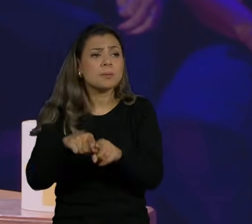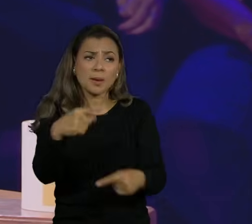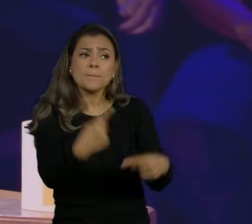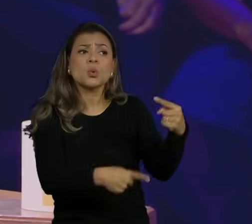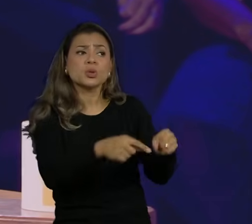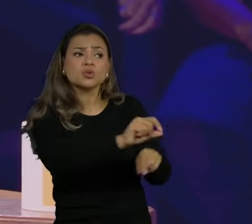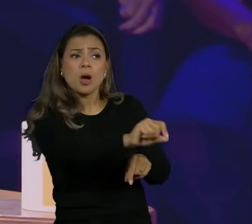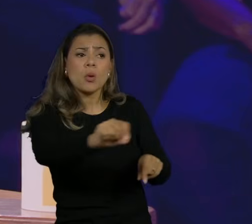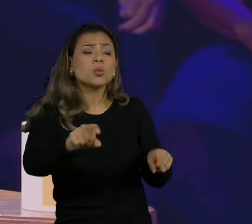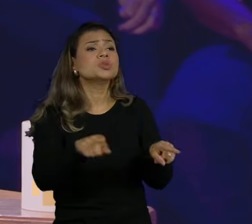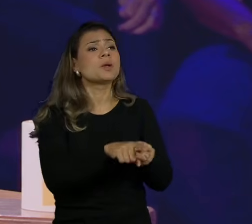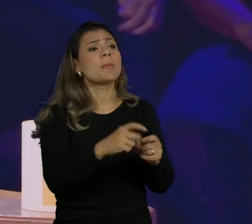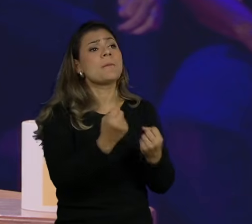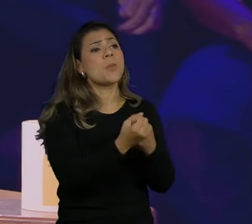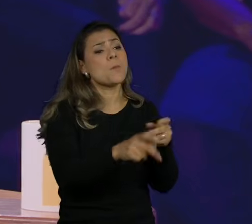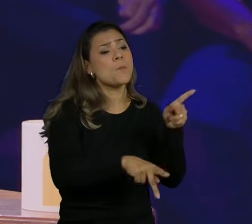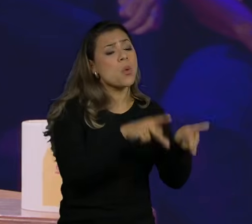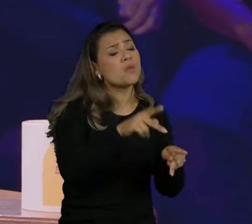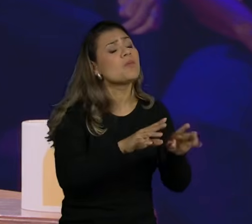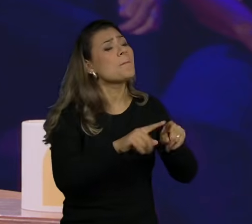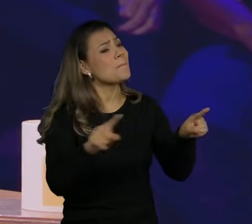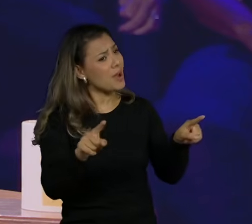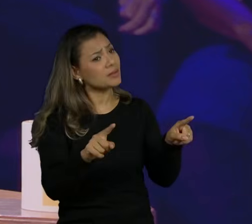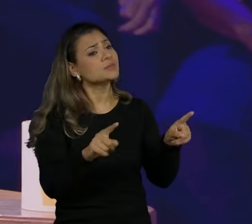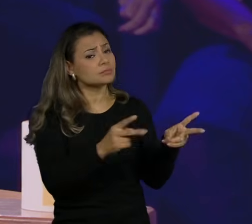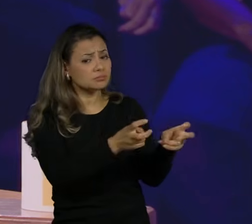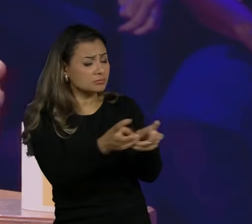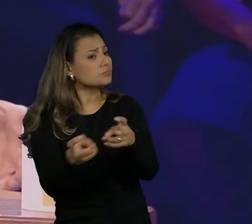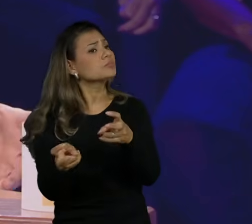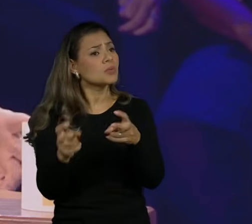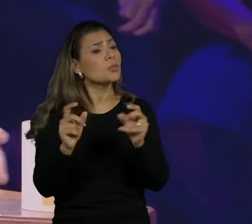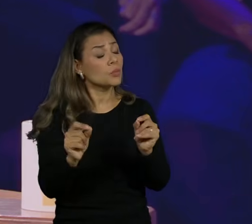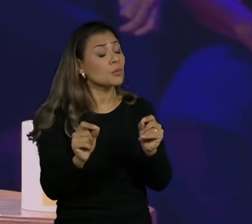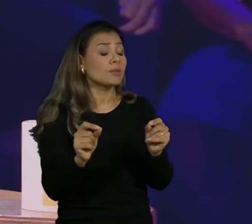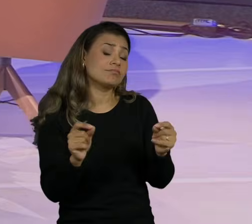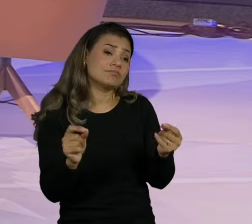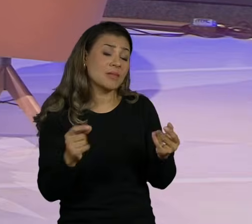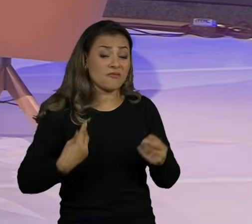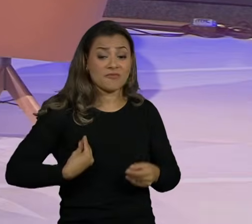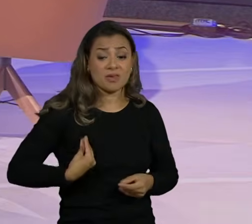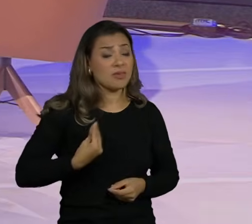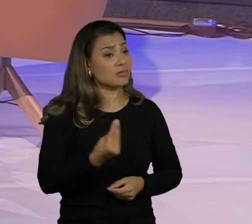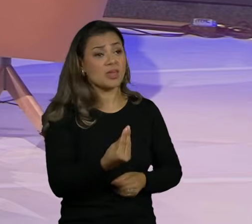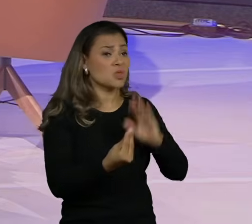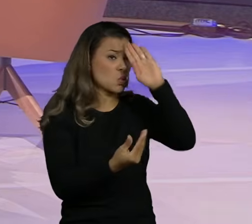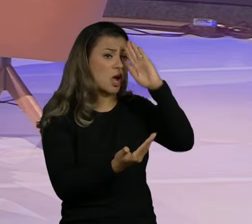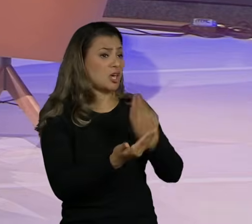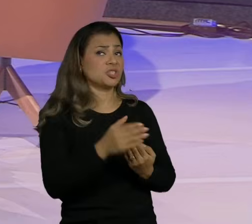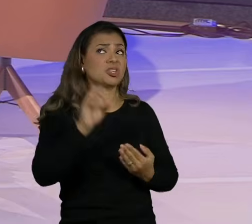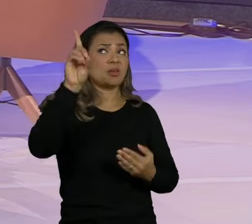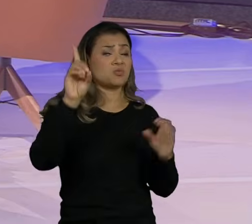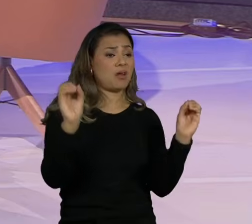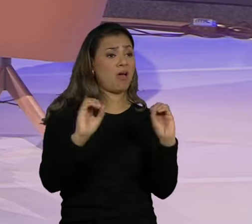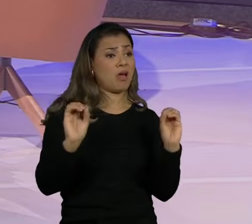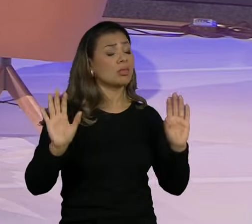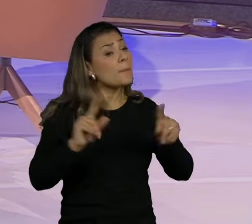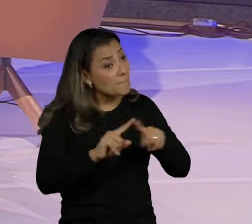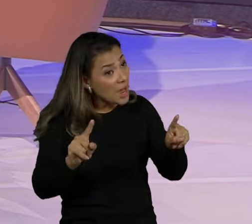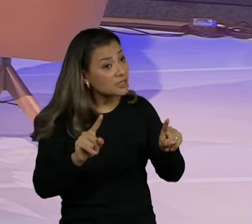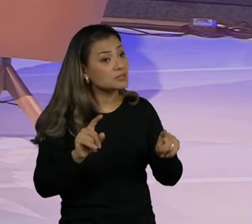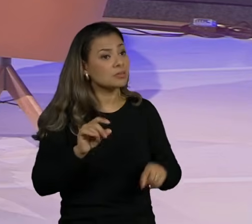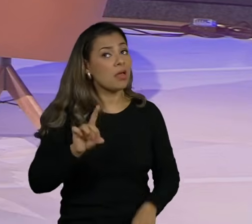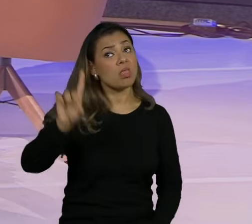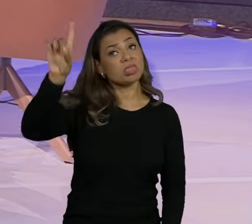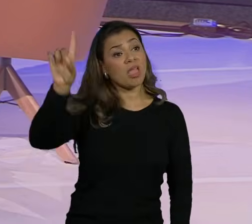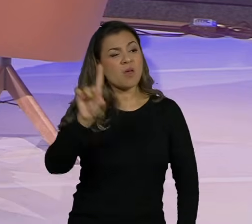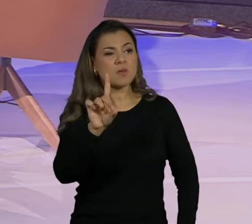políticos populistas que, evidentemente pela prática de vida, nem acreditam em Deus, sei lá, mas que usam Deus,